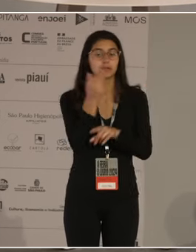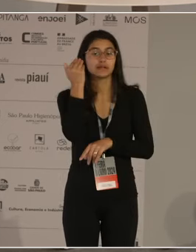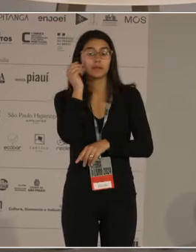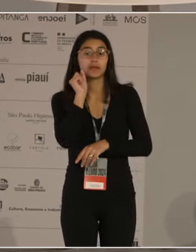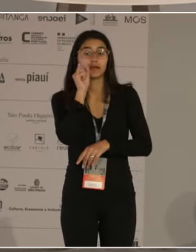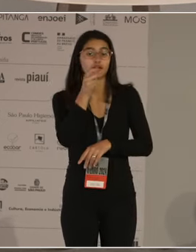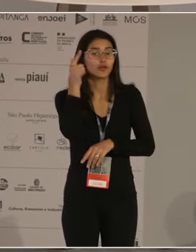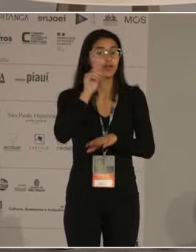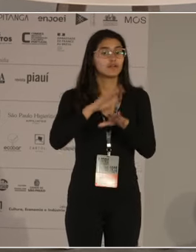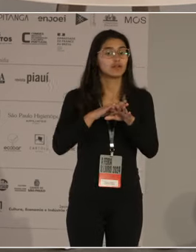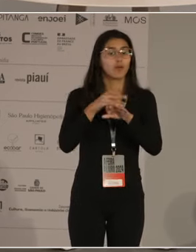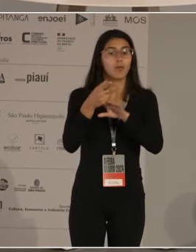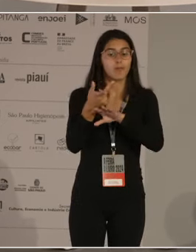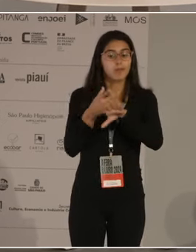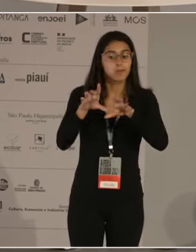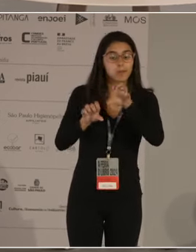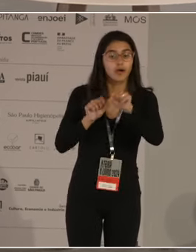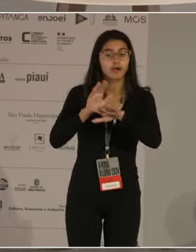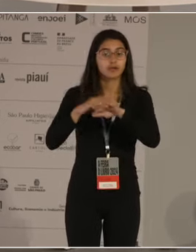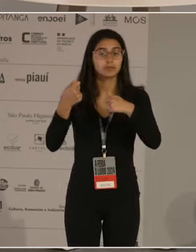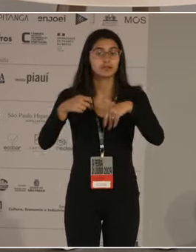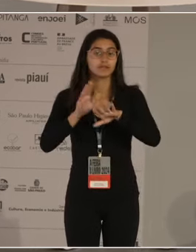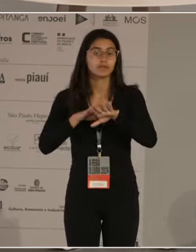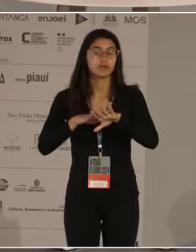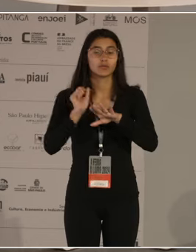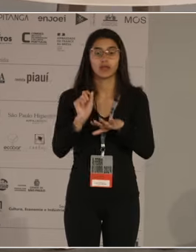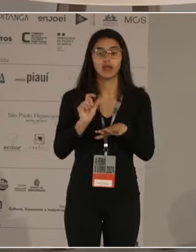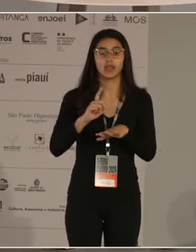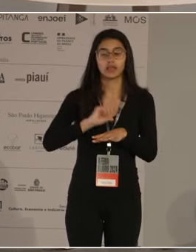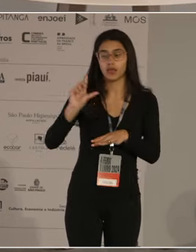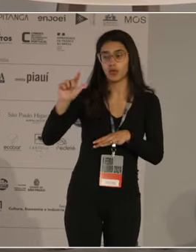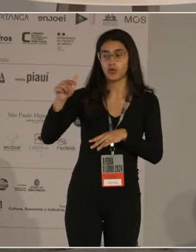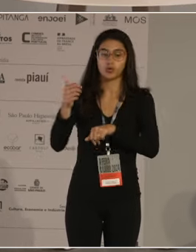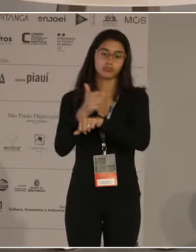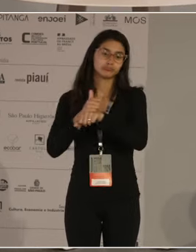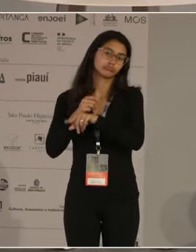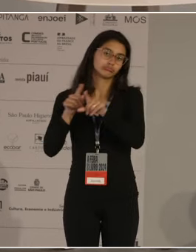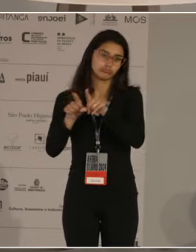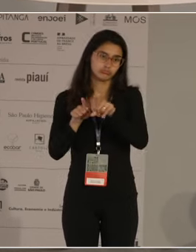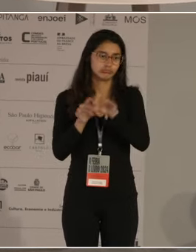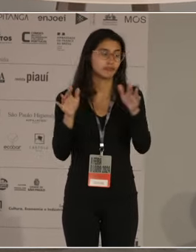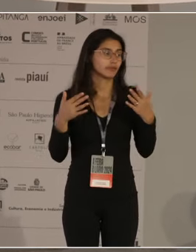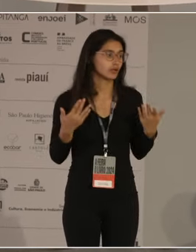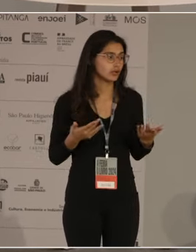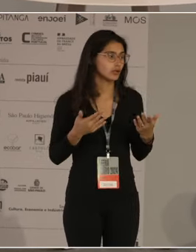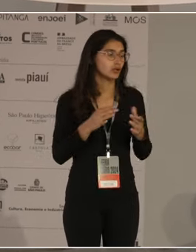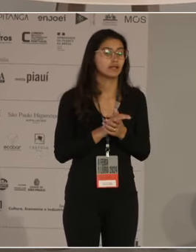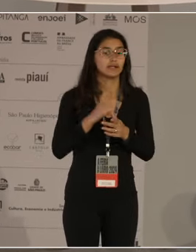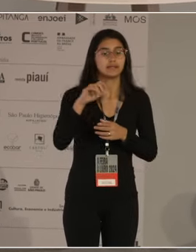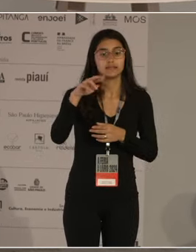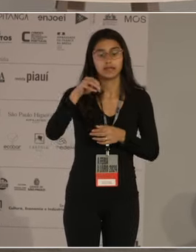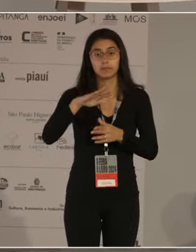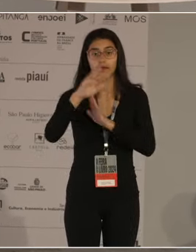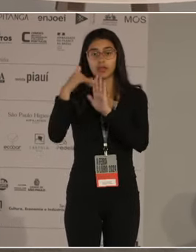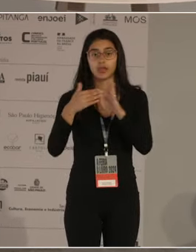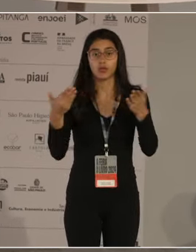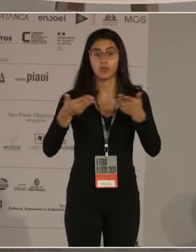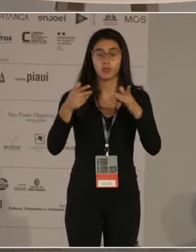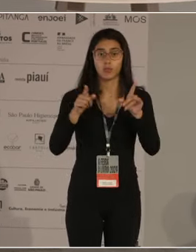eles não pudessem mais caçar, eles precisariam de ter outra subsistência. Então, a cerâmica, que até hoje,